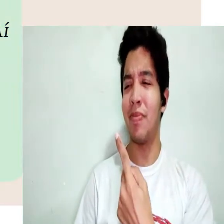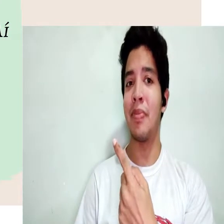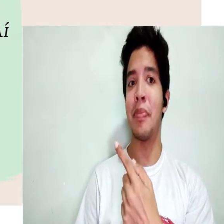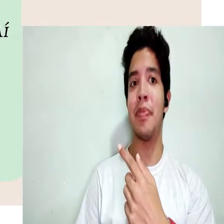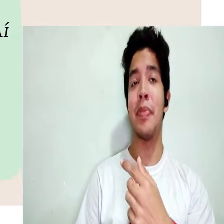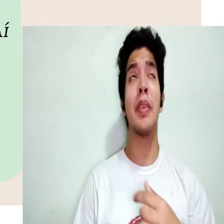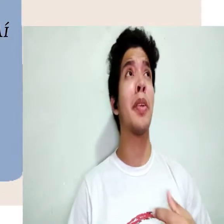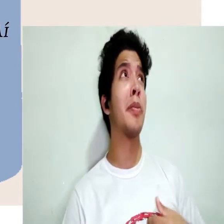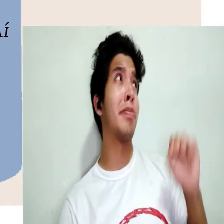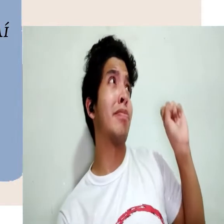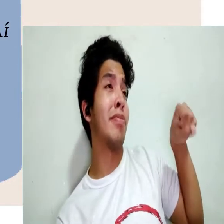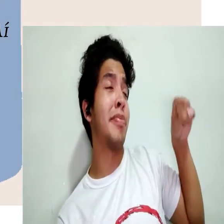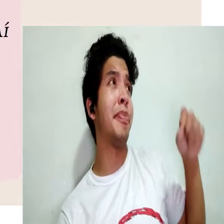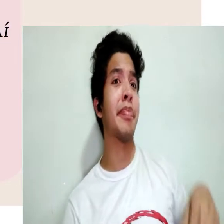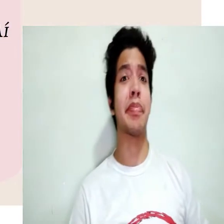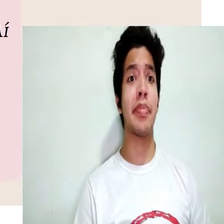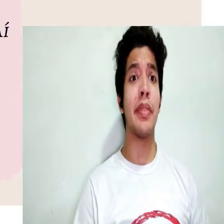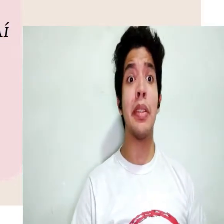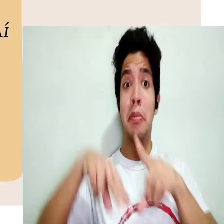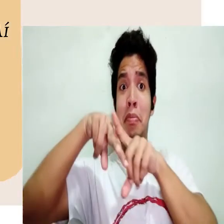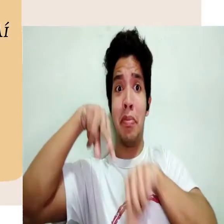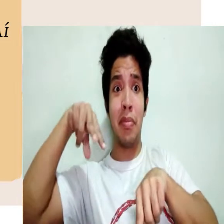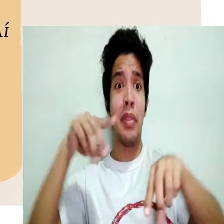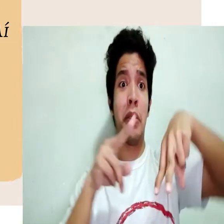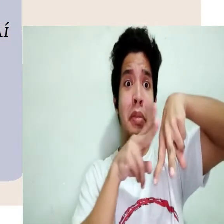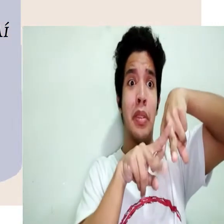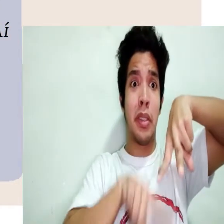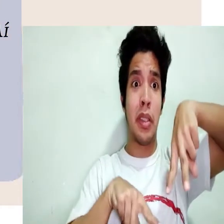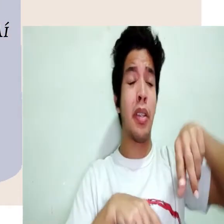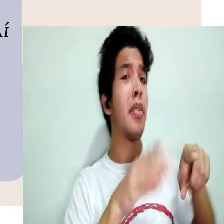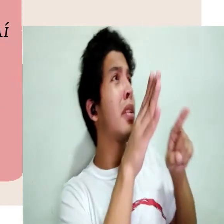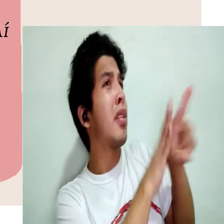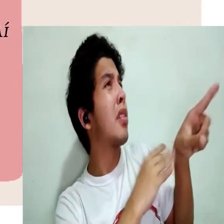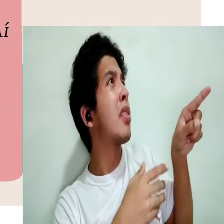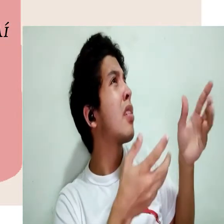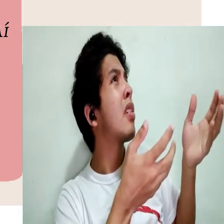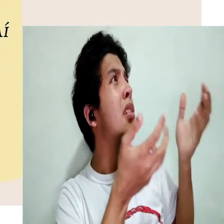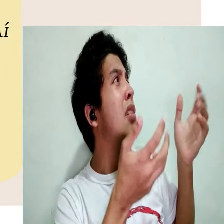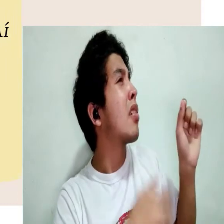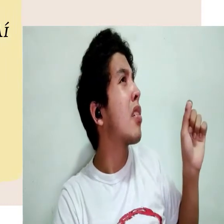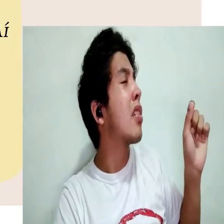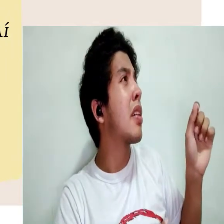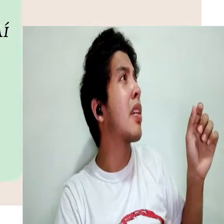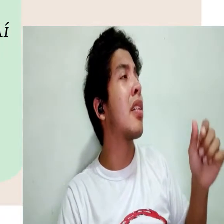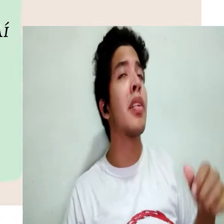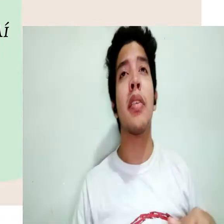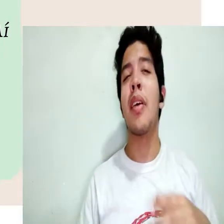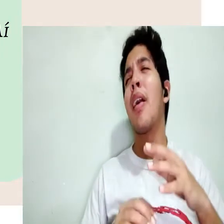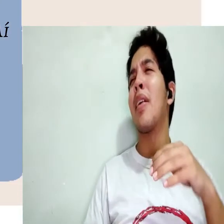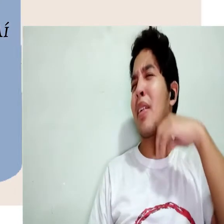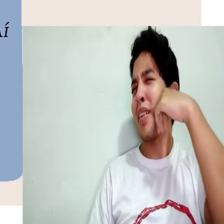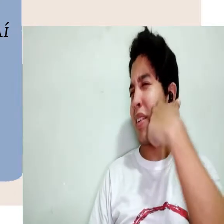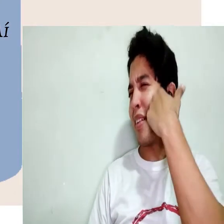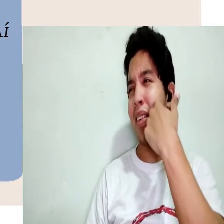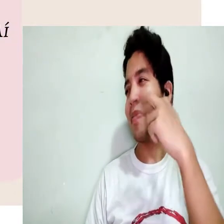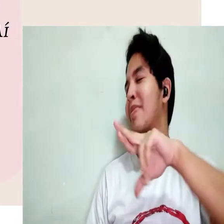simplesmente foi, tirou minha roupa. Aí ele tirou a roupa dele, eu perguntei o que ele queria. Aí ele falou assim: "Ah,